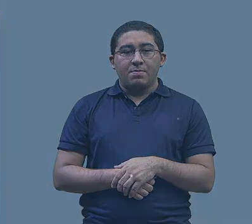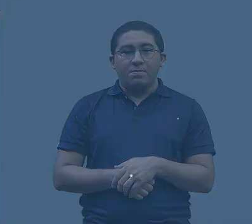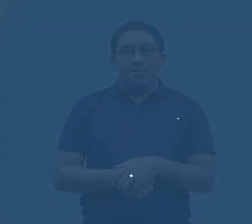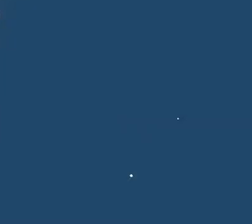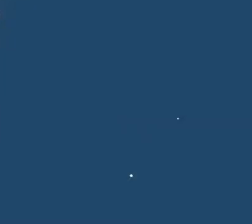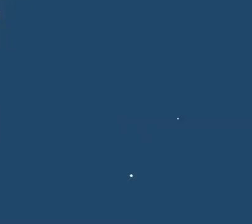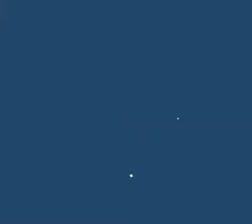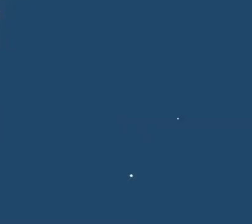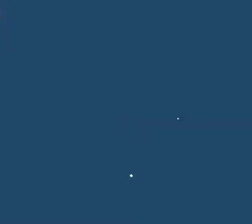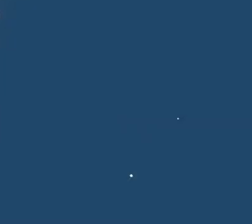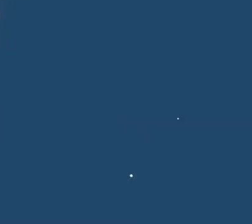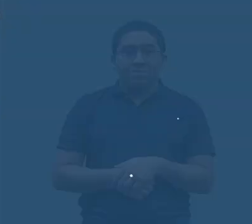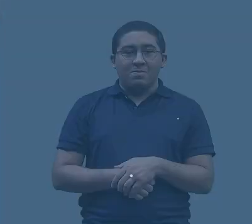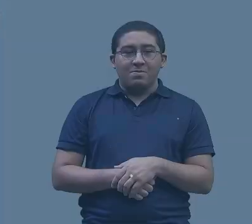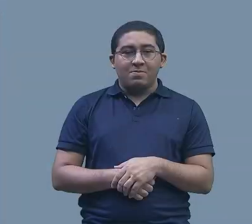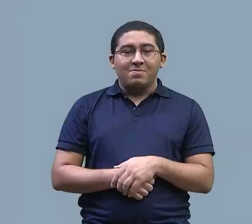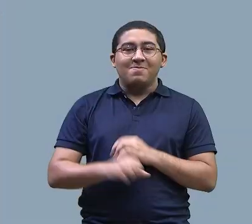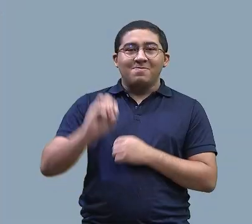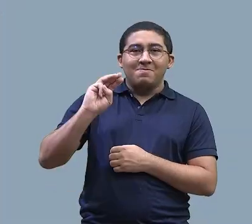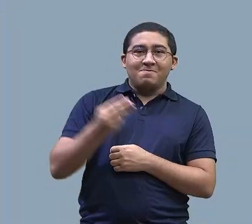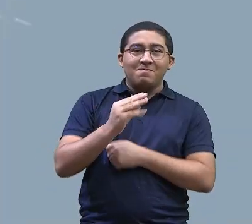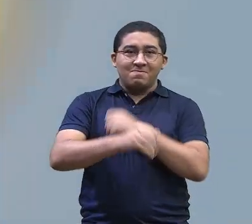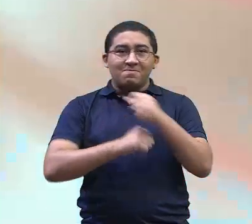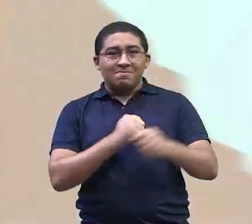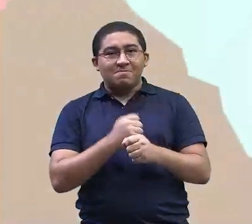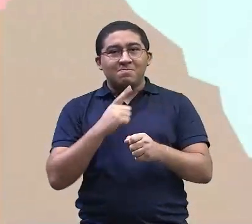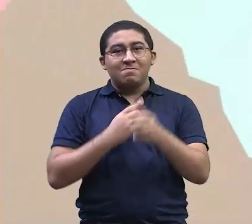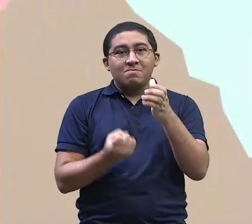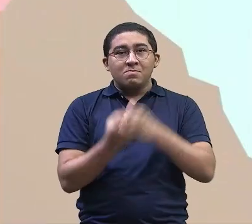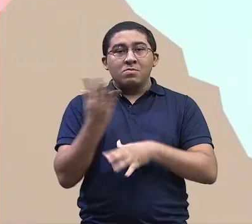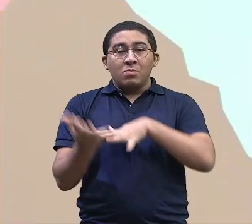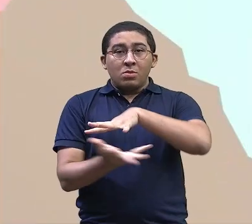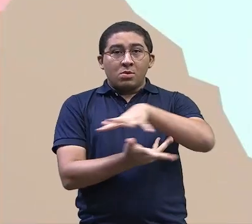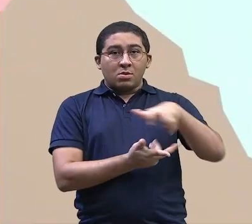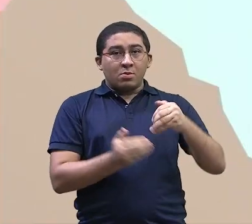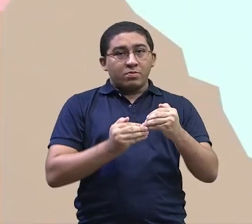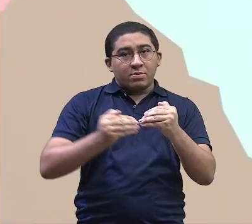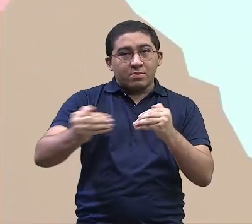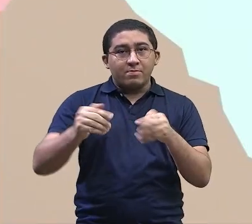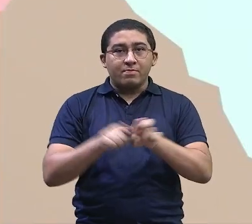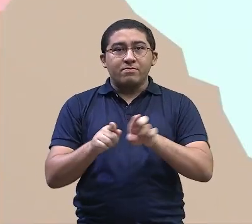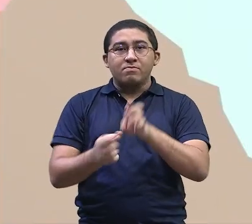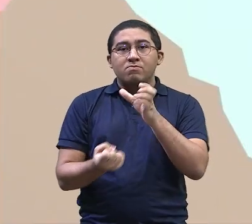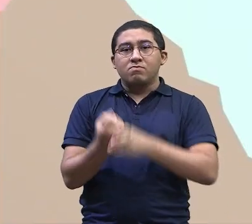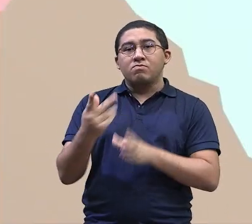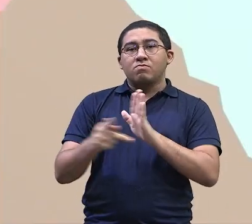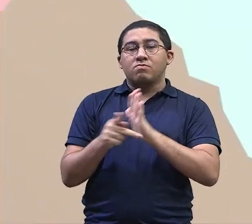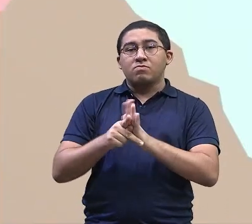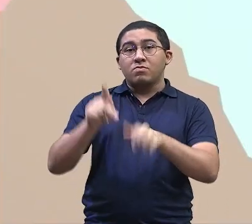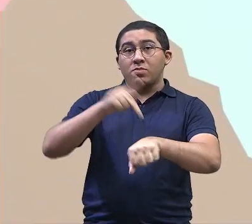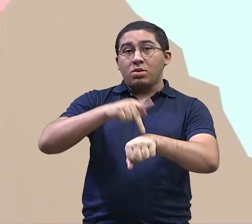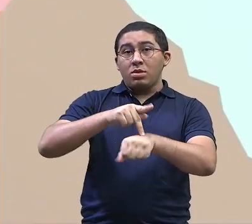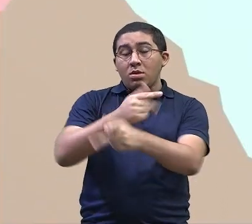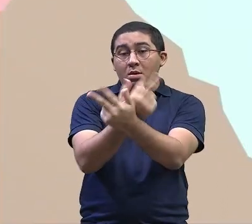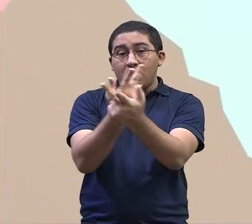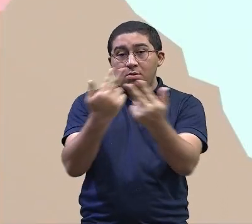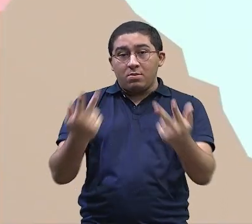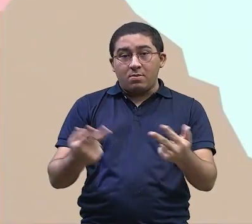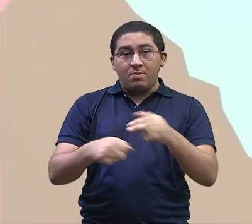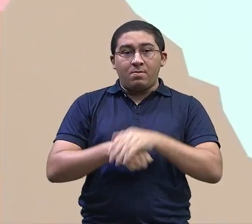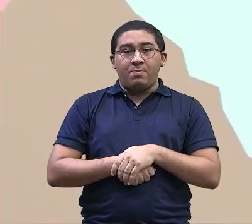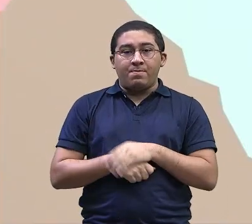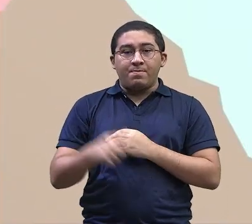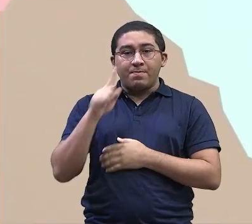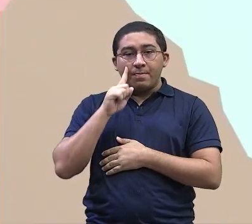Há milhões de anos ocorreu a formação do planeta Terra e, com o passar do tempo, foram surgindo suas formações geológicas, sendo os escudos